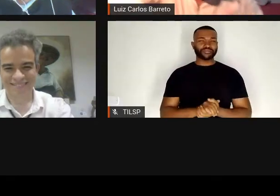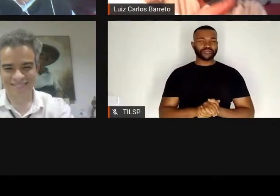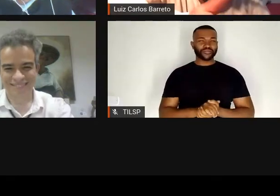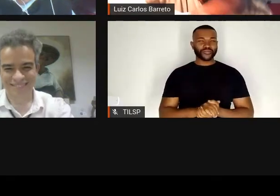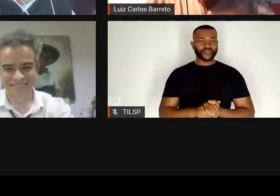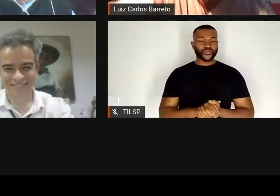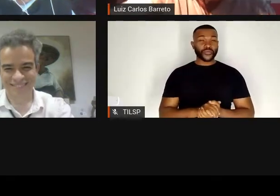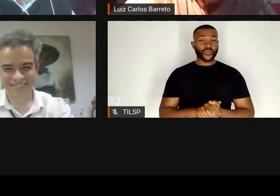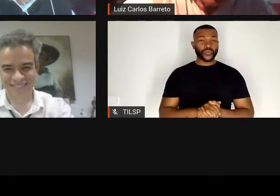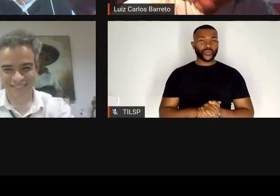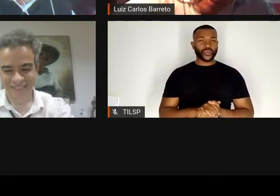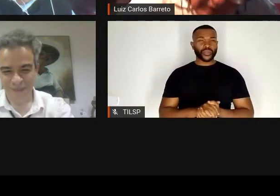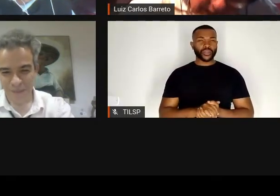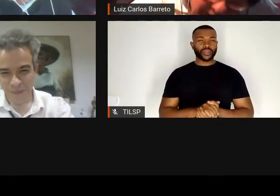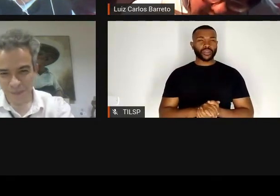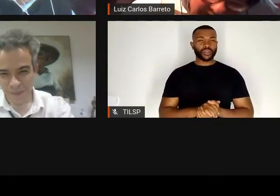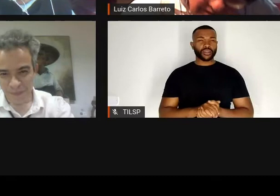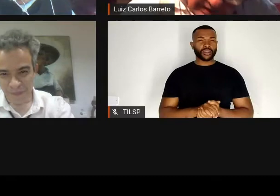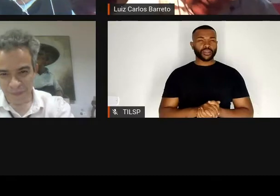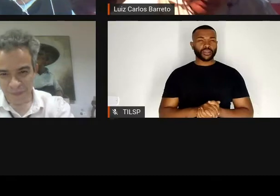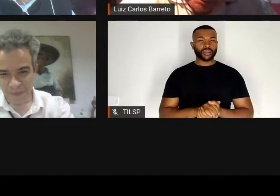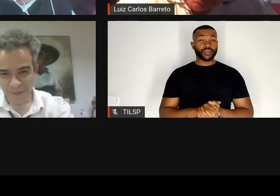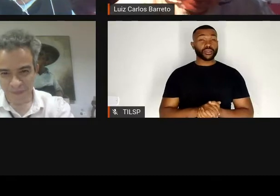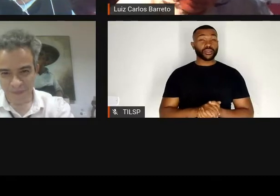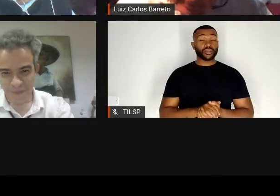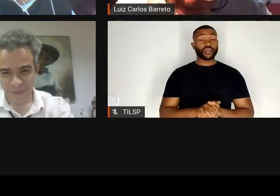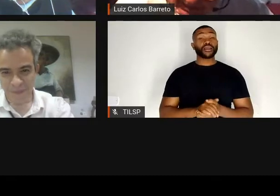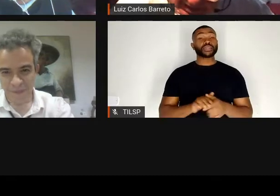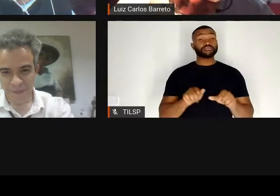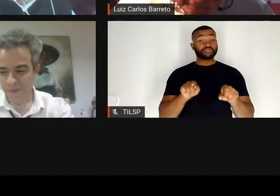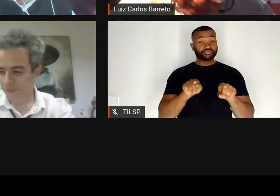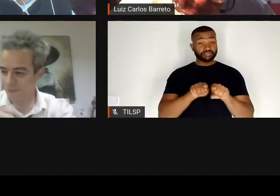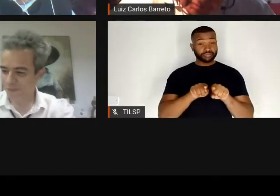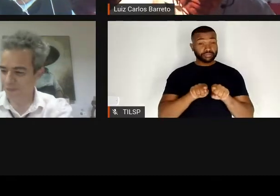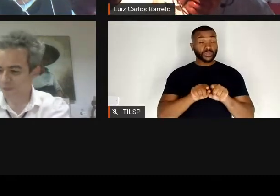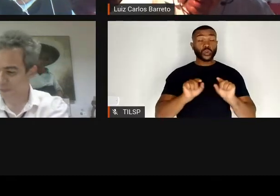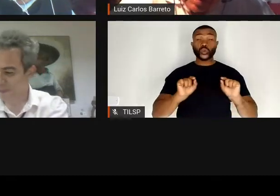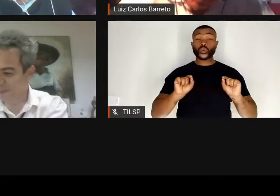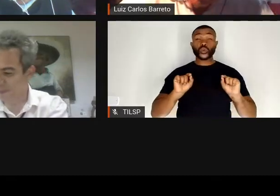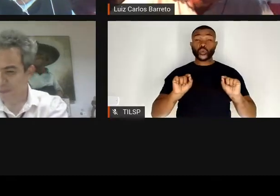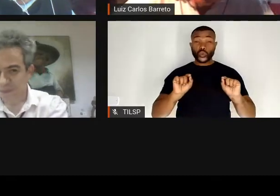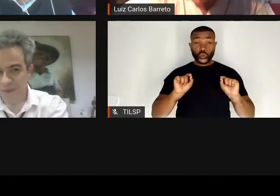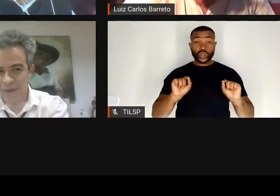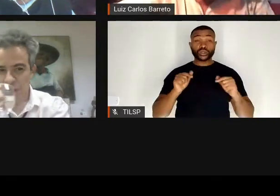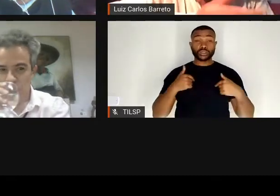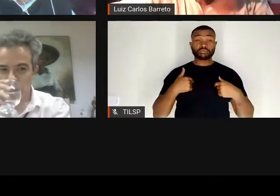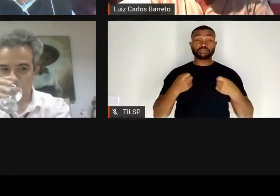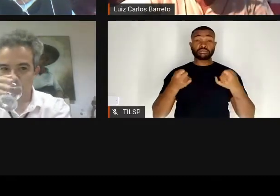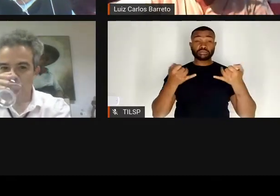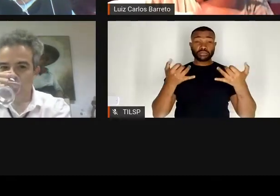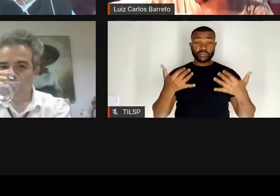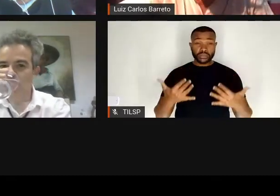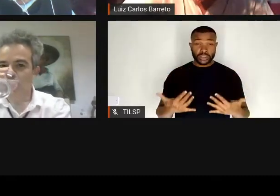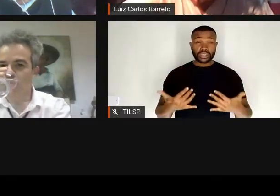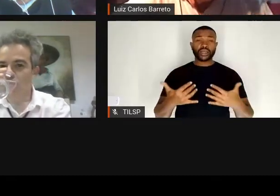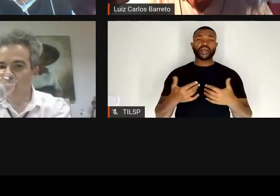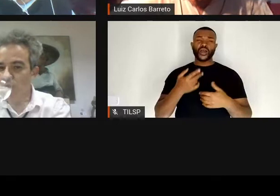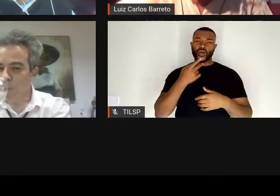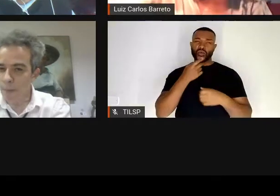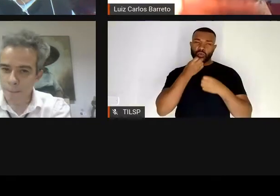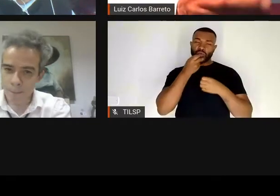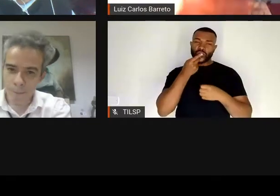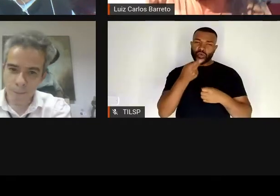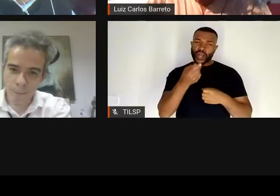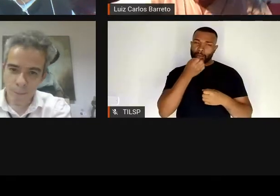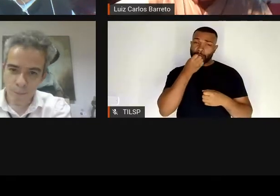E não quero deixar de passar aqui em branco muito bom, muito... o elogio